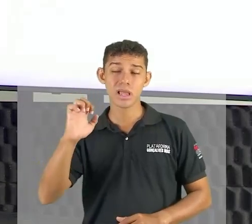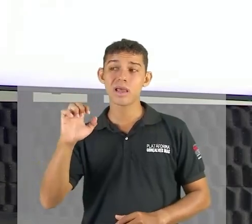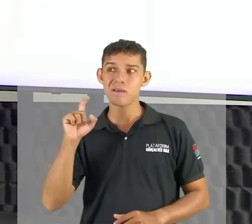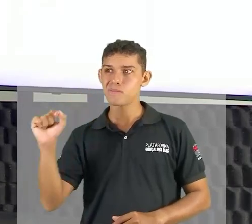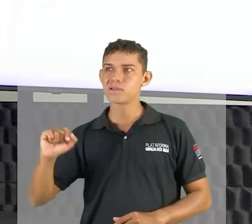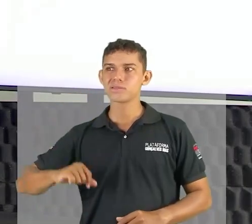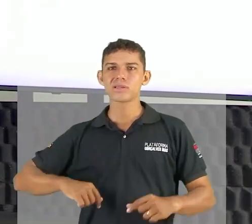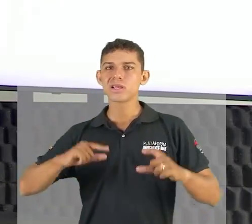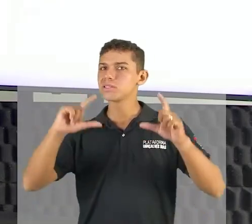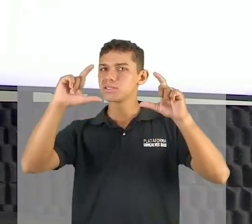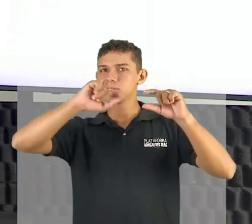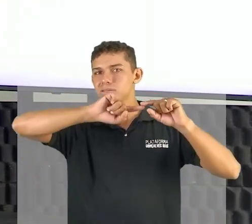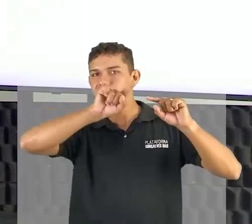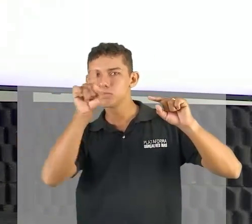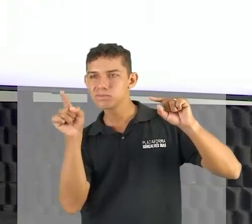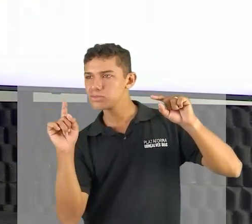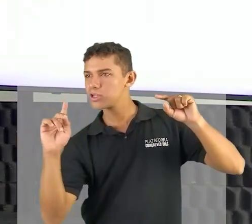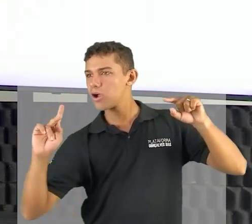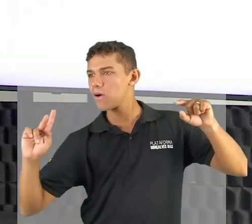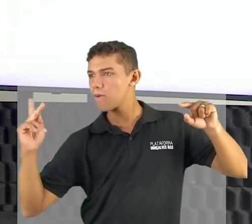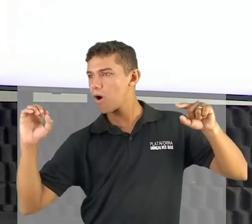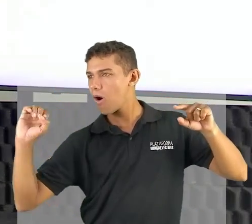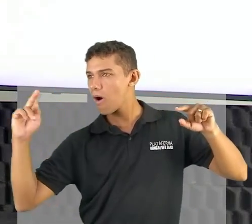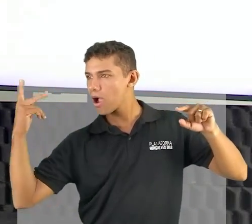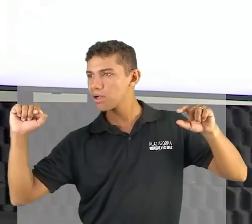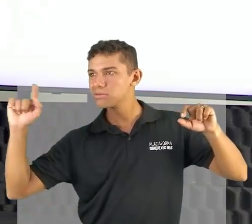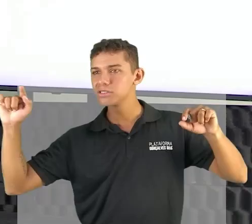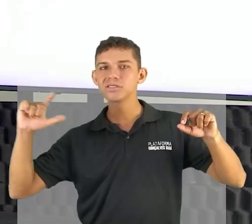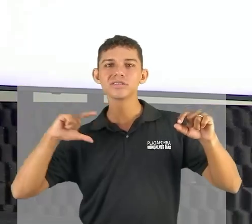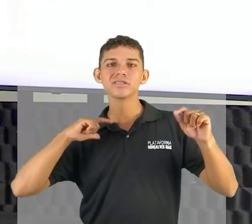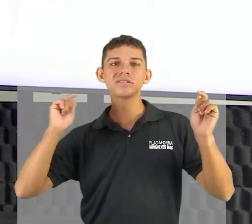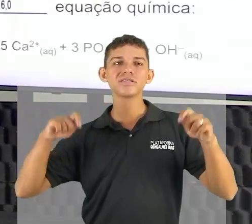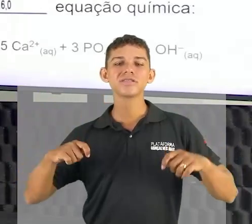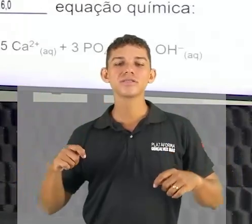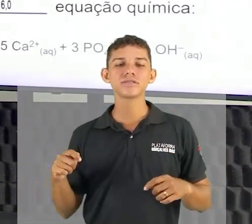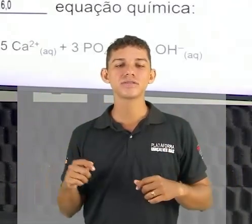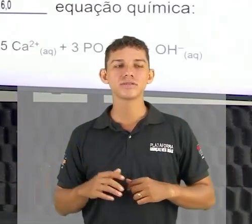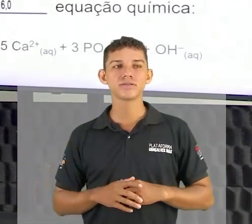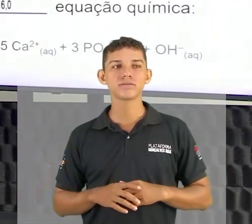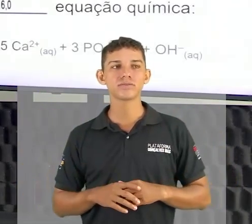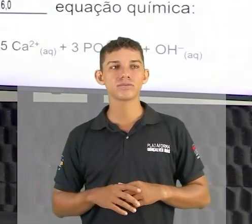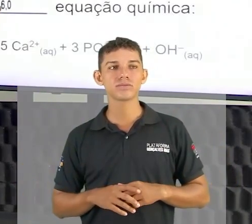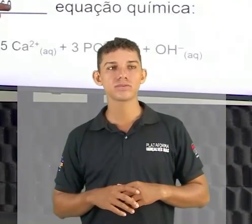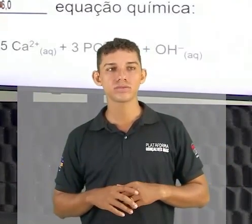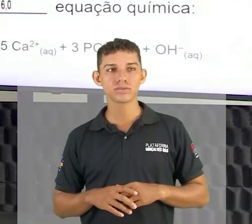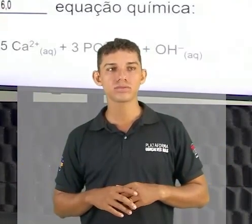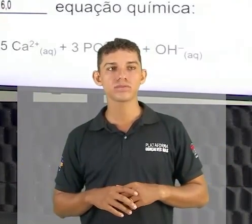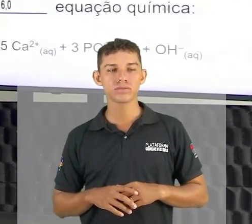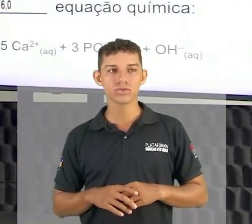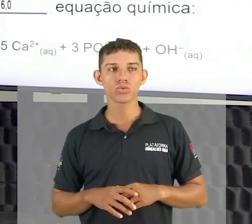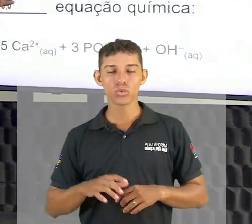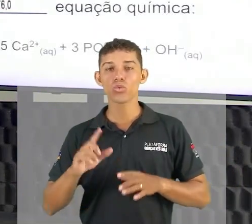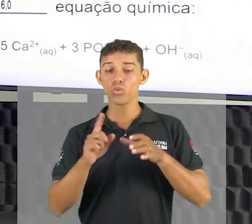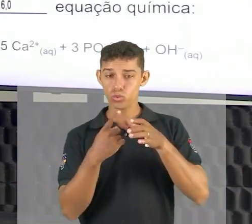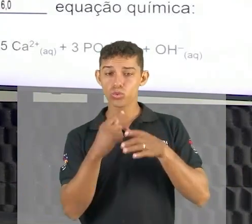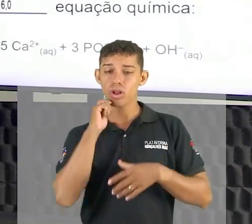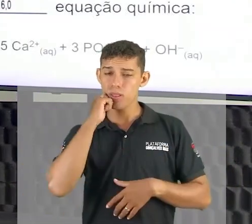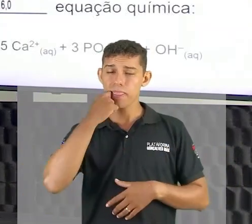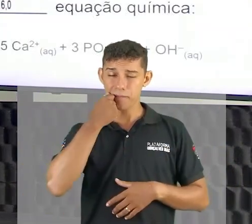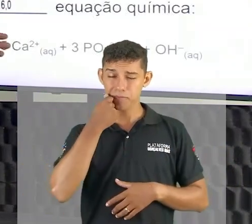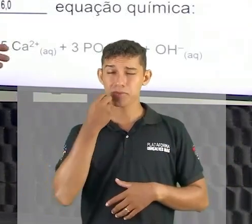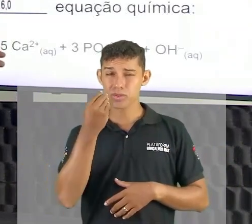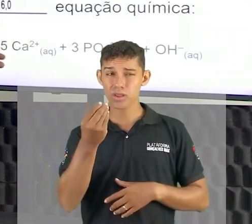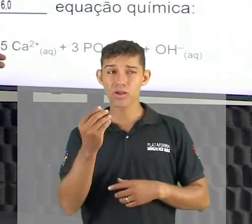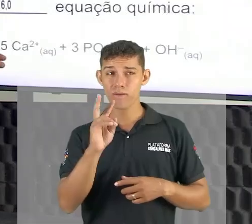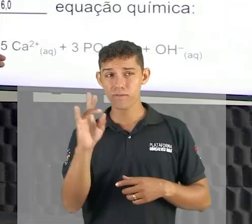provocar desmineralização eu preciso que o meio seja bem ácido e o suco de limão iria me ajudar bastante a fazer